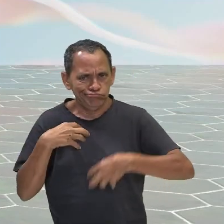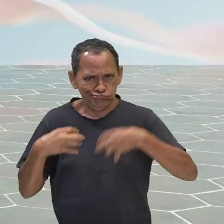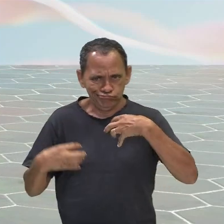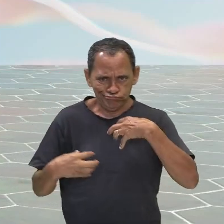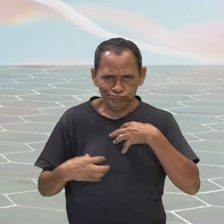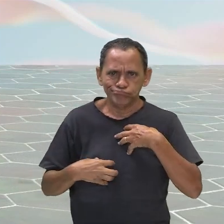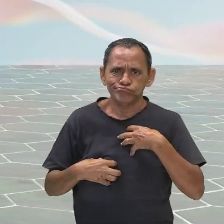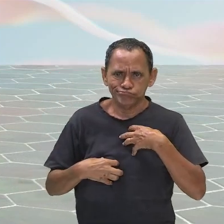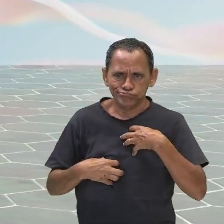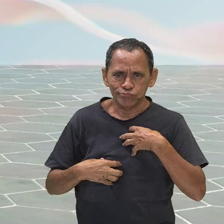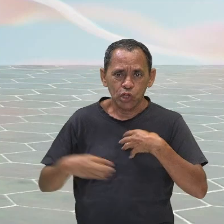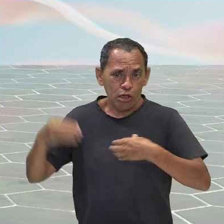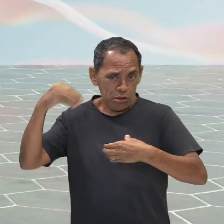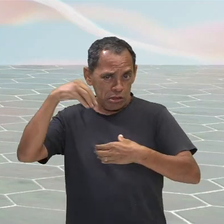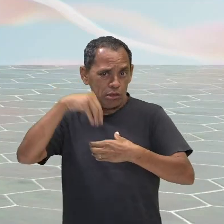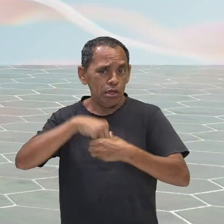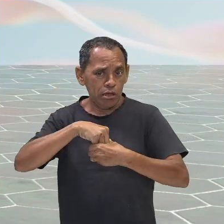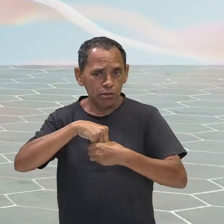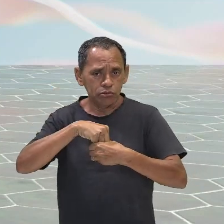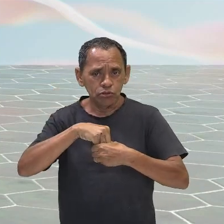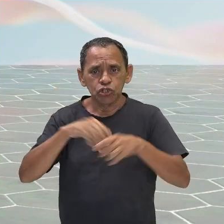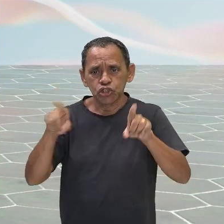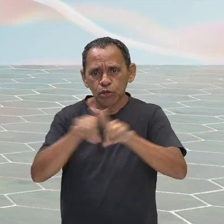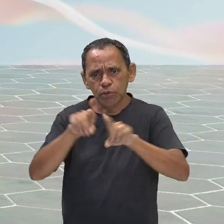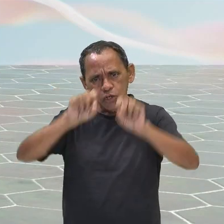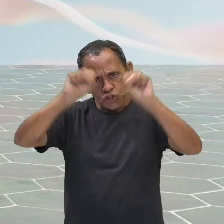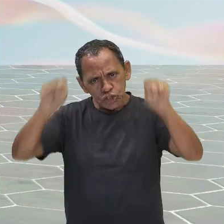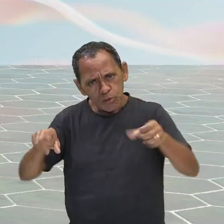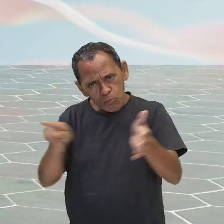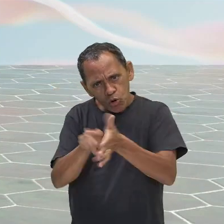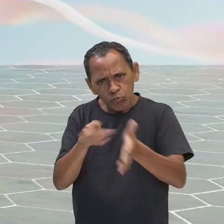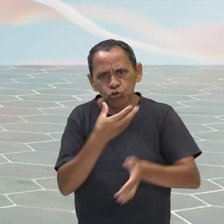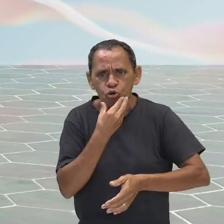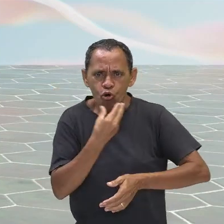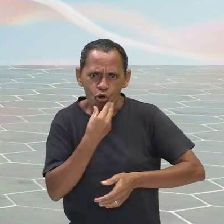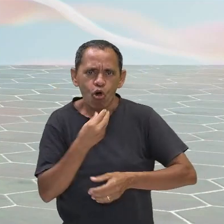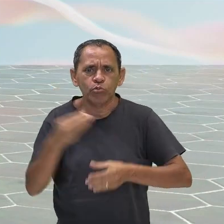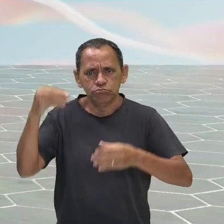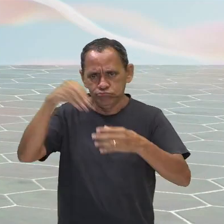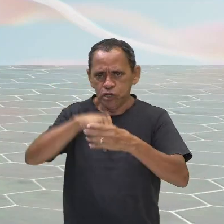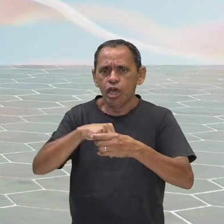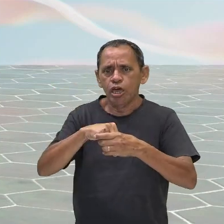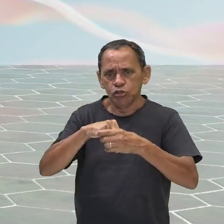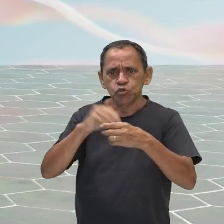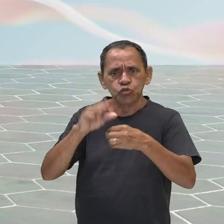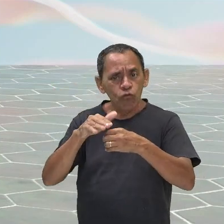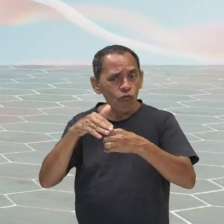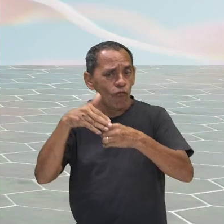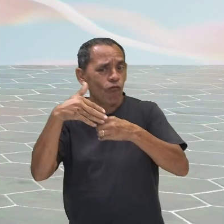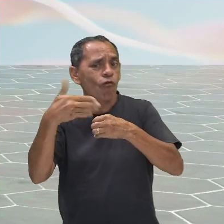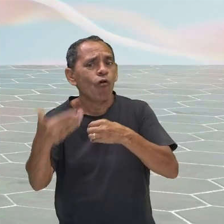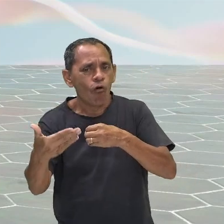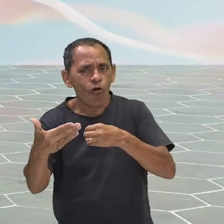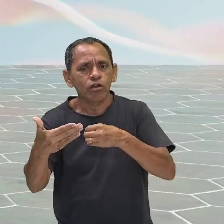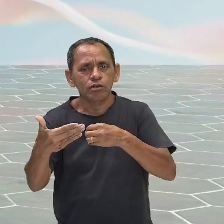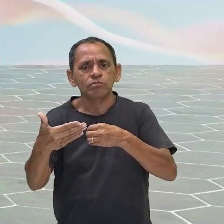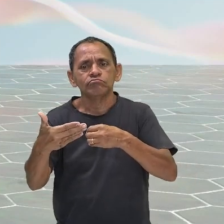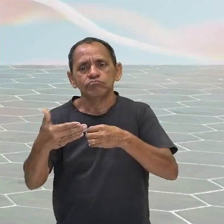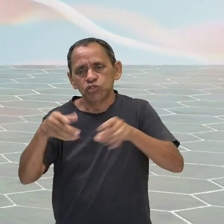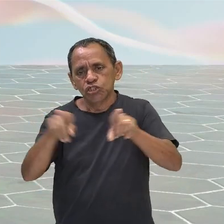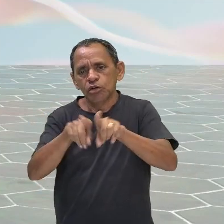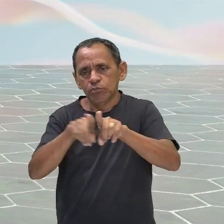são internos, órgãos do sistema reprodutor masculino, né, internos, e órgãos também que